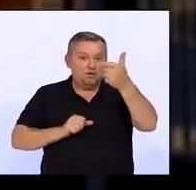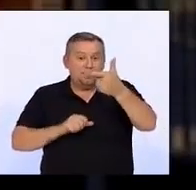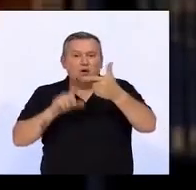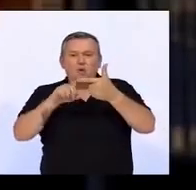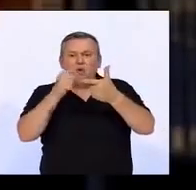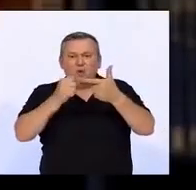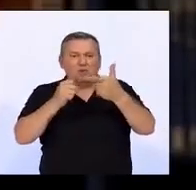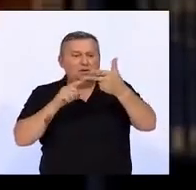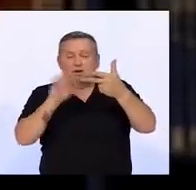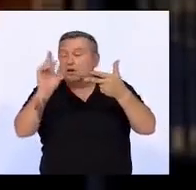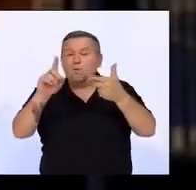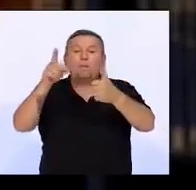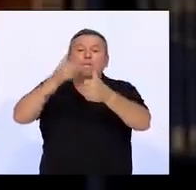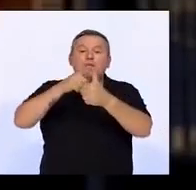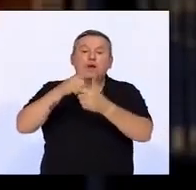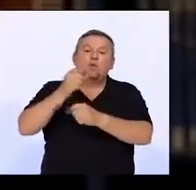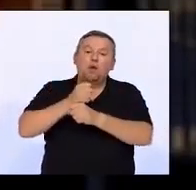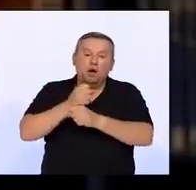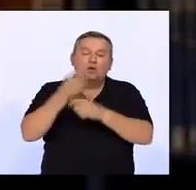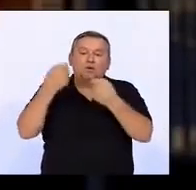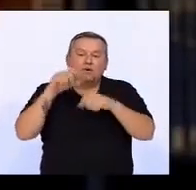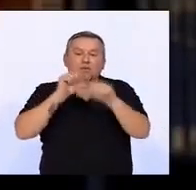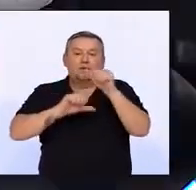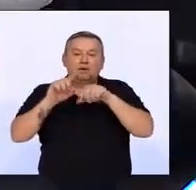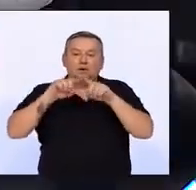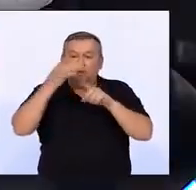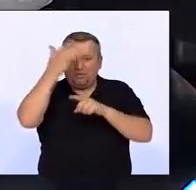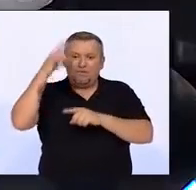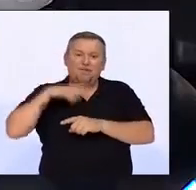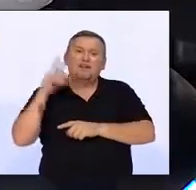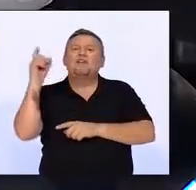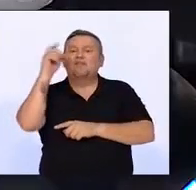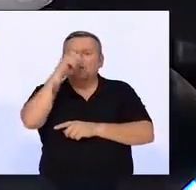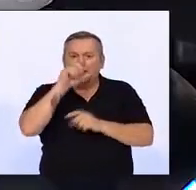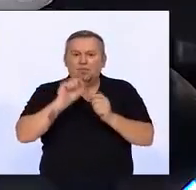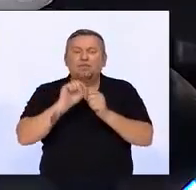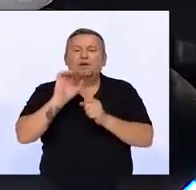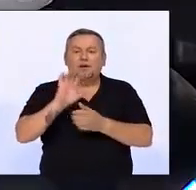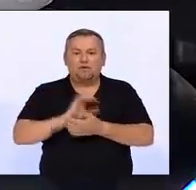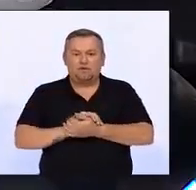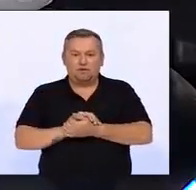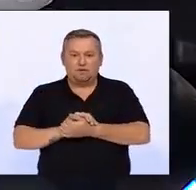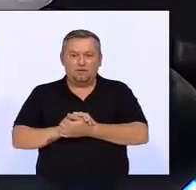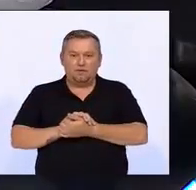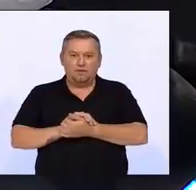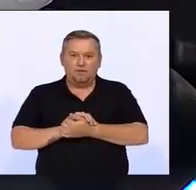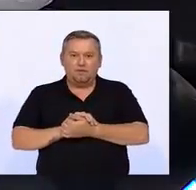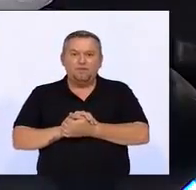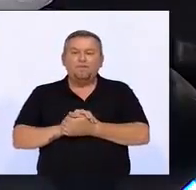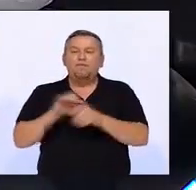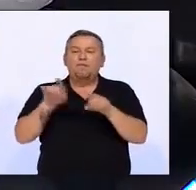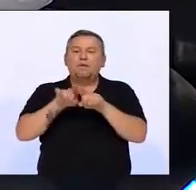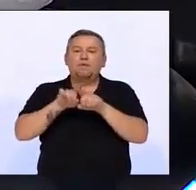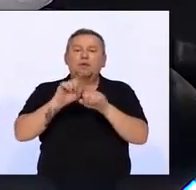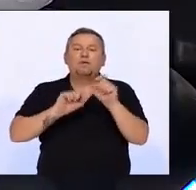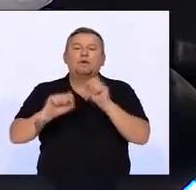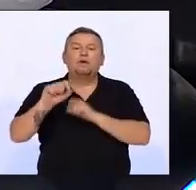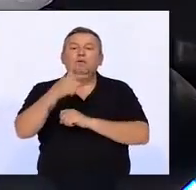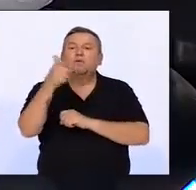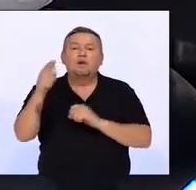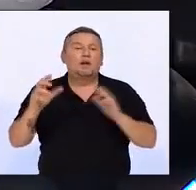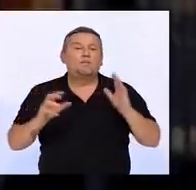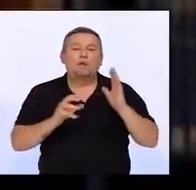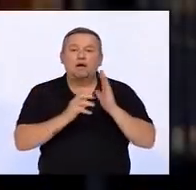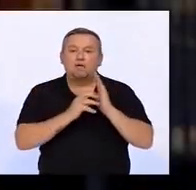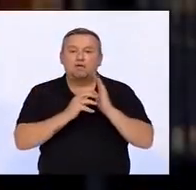Então, tem pré-candidato a presidente que vai ter muita dificuldade de fazer isso. Tem candidato a presidente que ainda não tem nem o programa de governo. Não tem, e não tem nem partido,